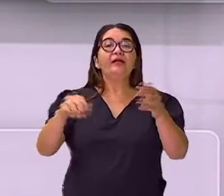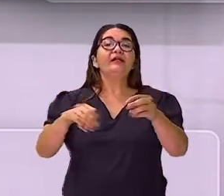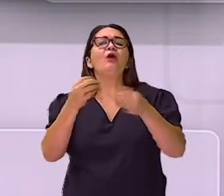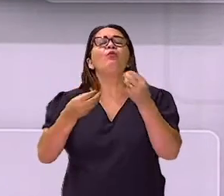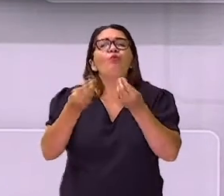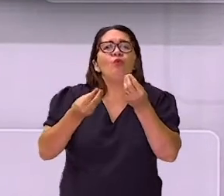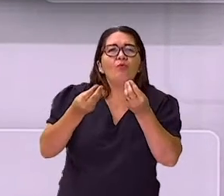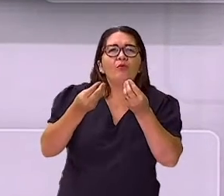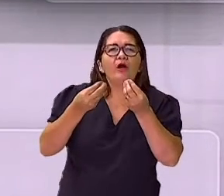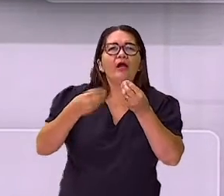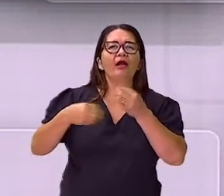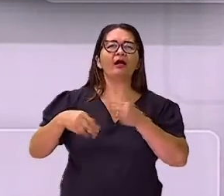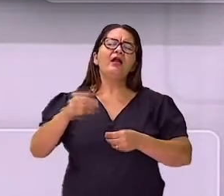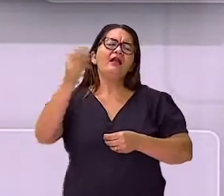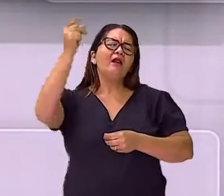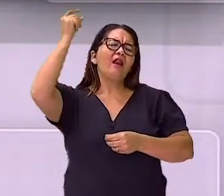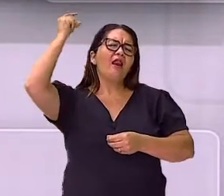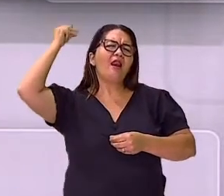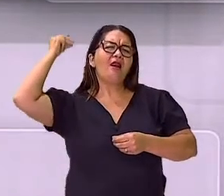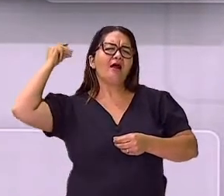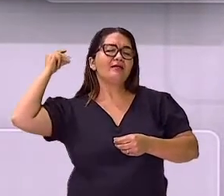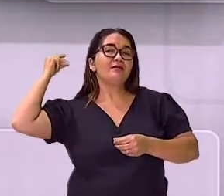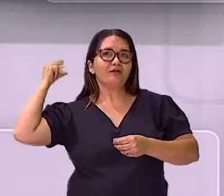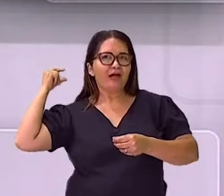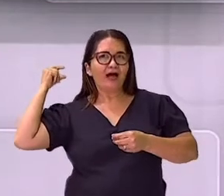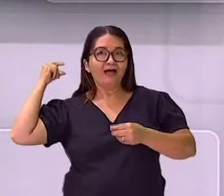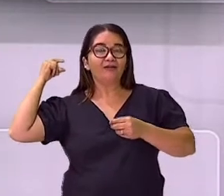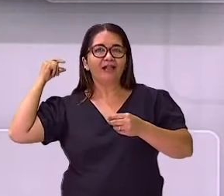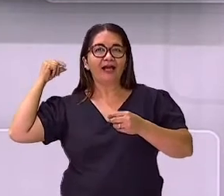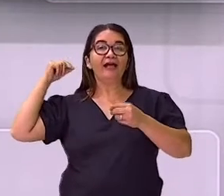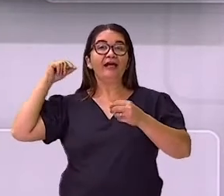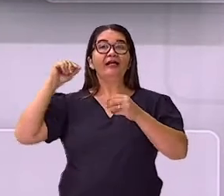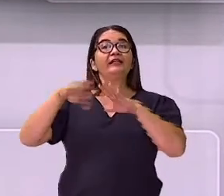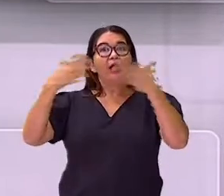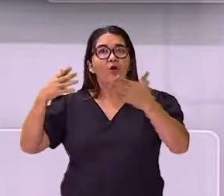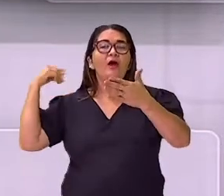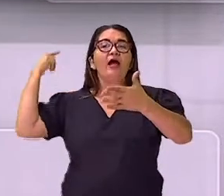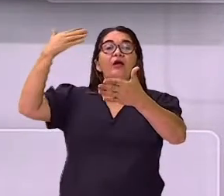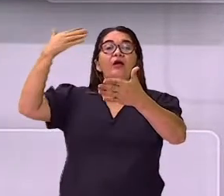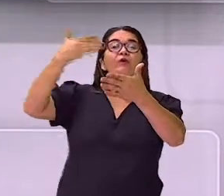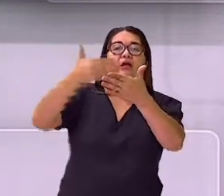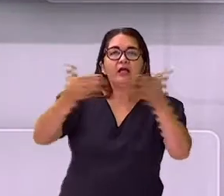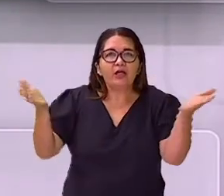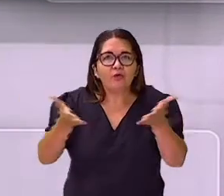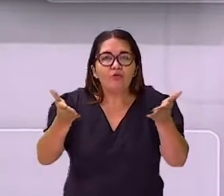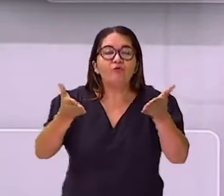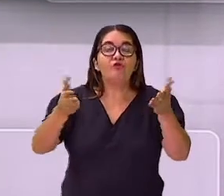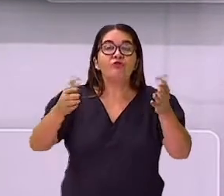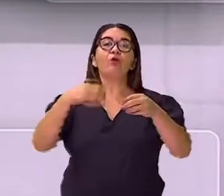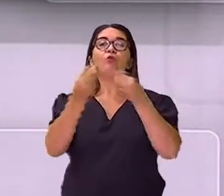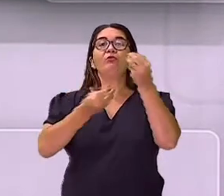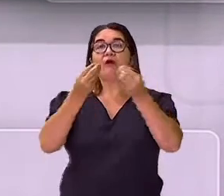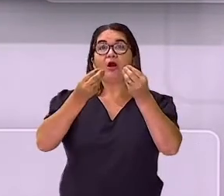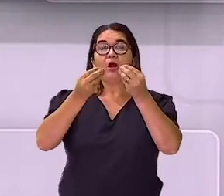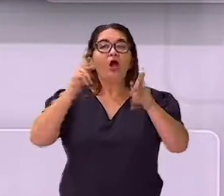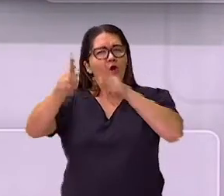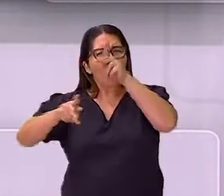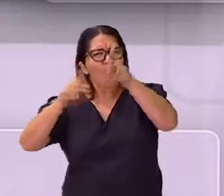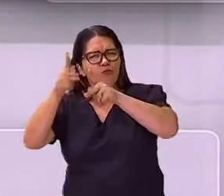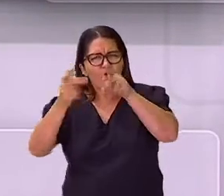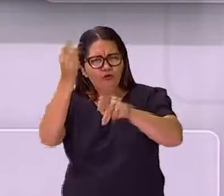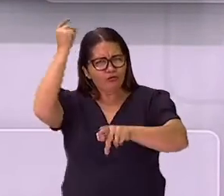teve seu florescimento por volta do ano 2000 a.C., na região dos atuais